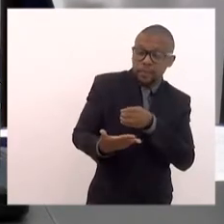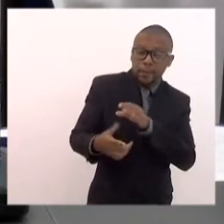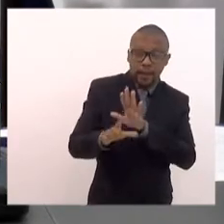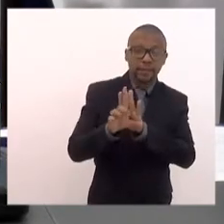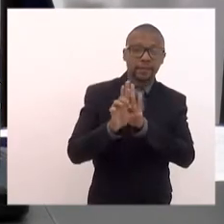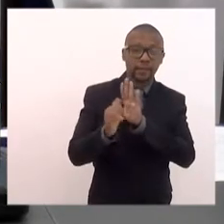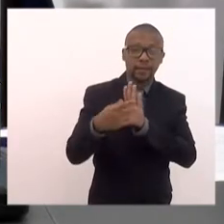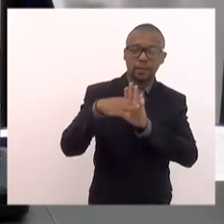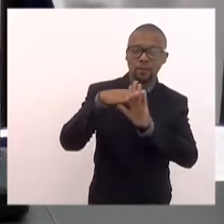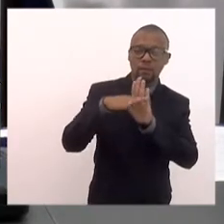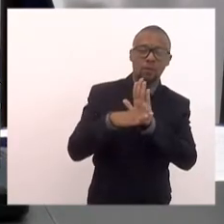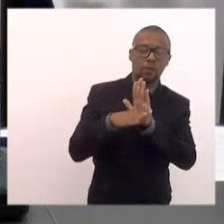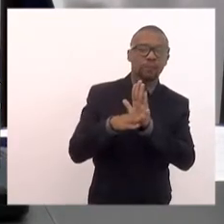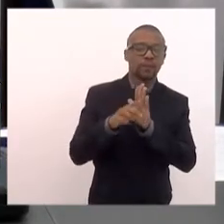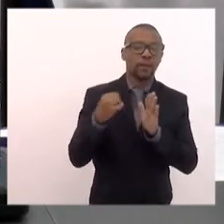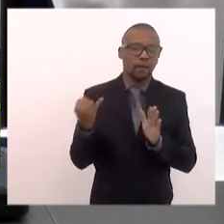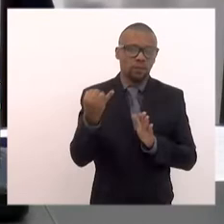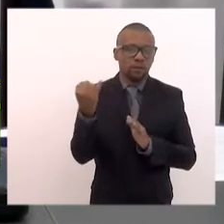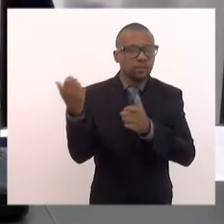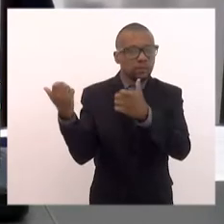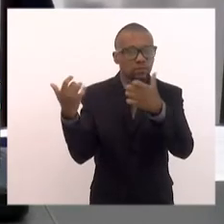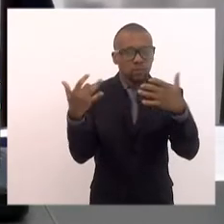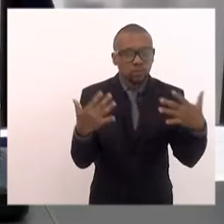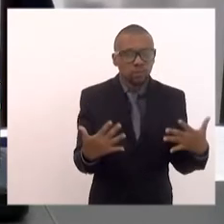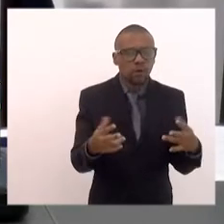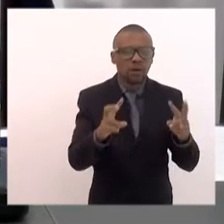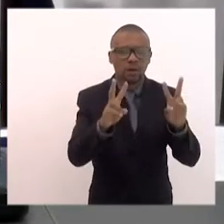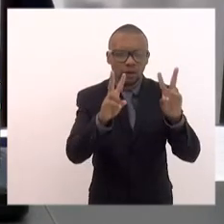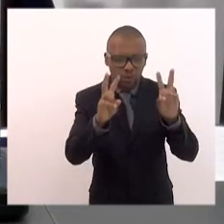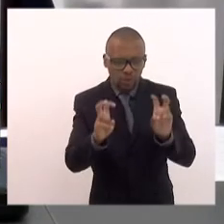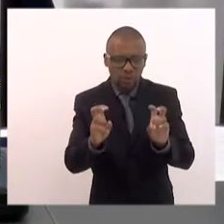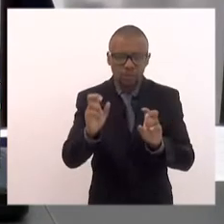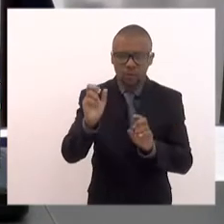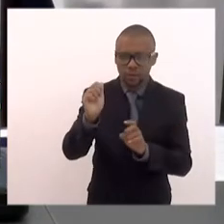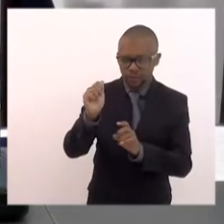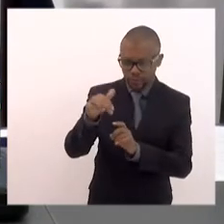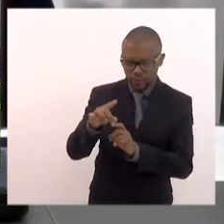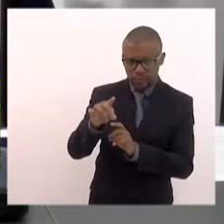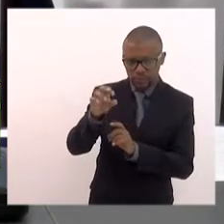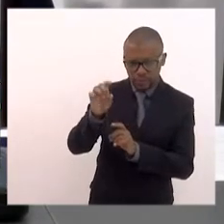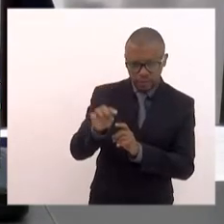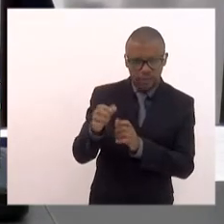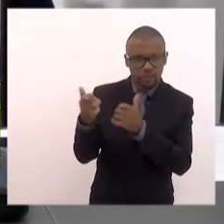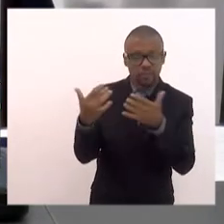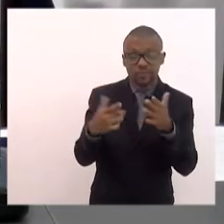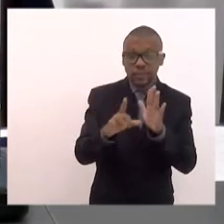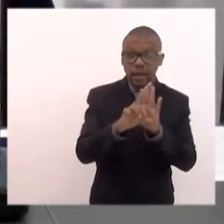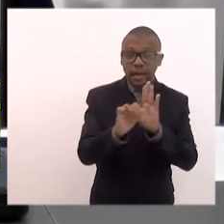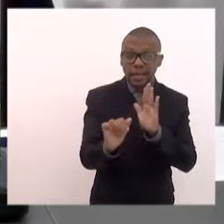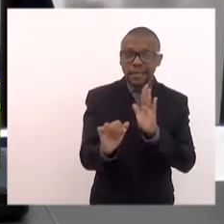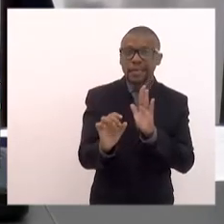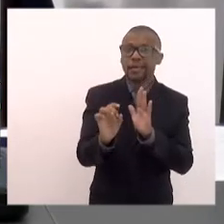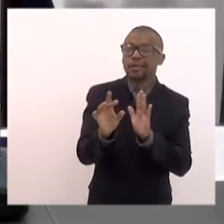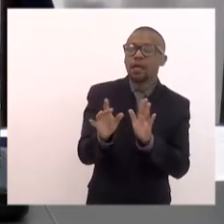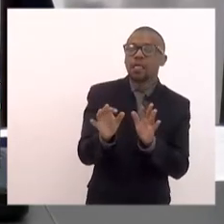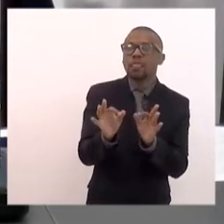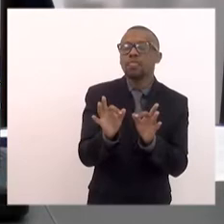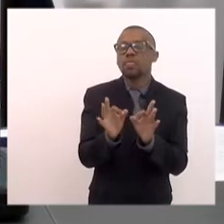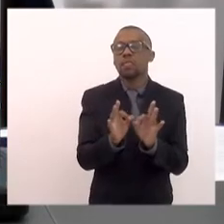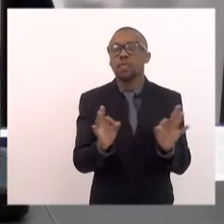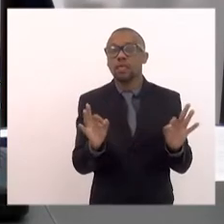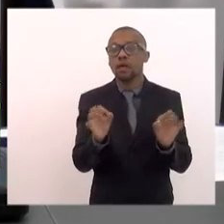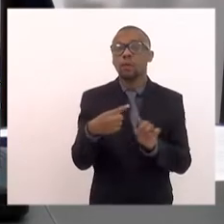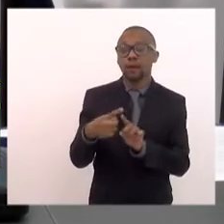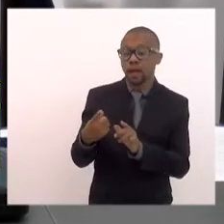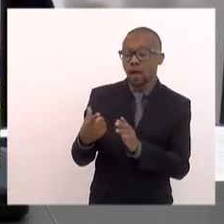até rapidamente citar o Carlos Drummond de Andrade, que uma vez nos disse que as leis não bastam porque os lírios não nascem das